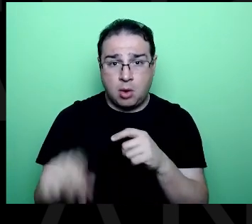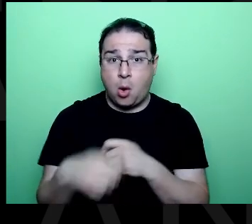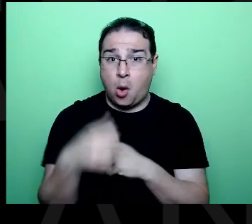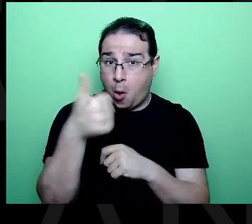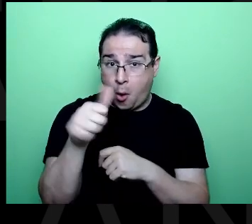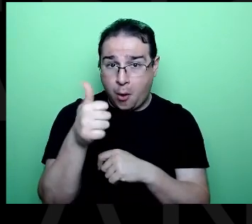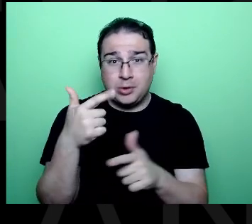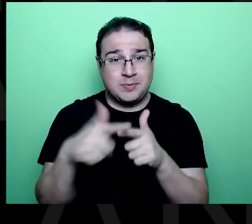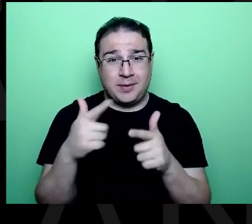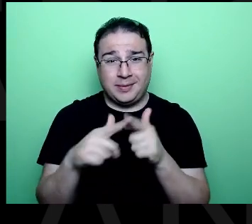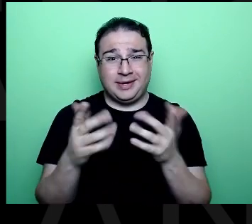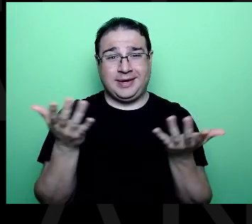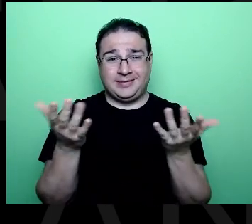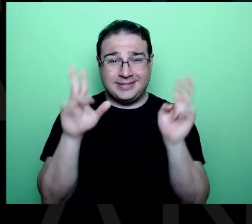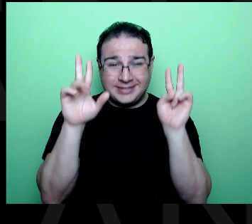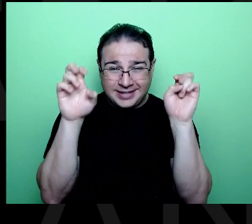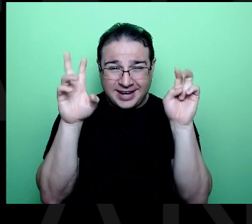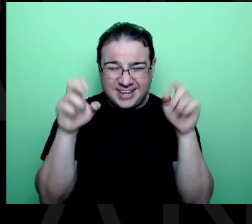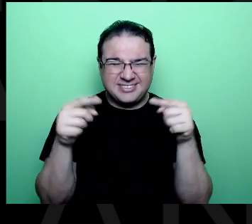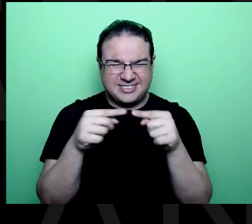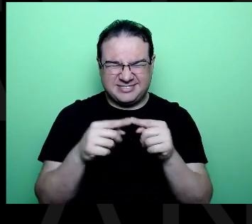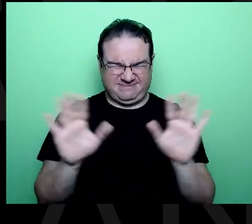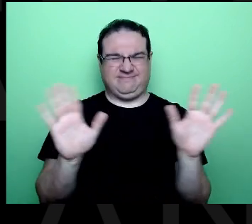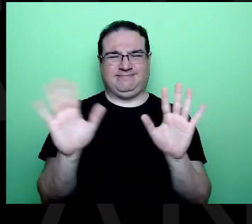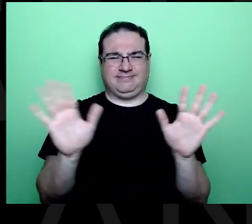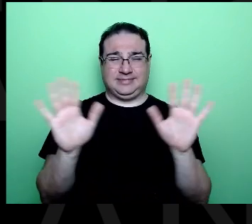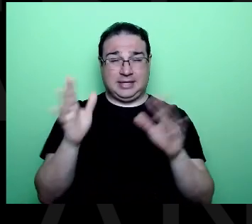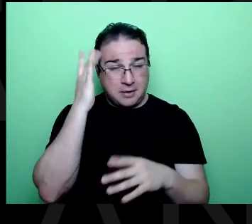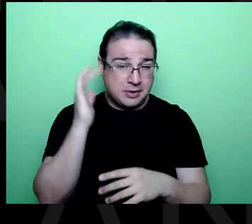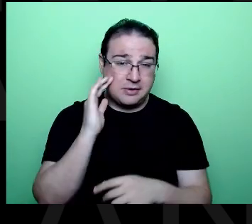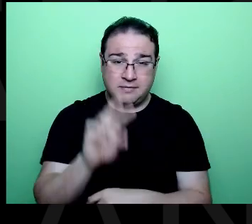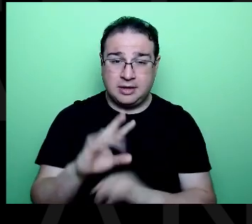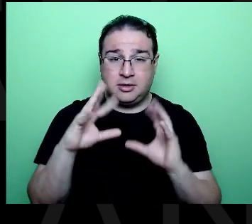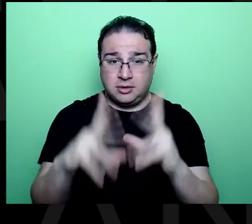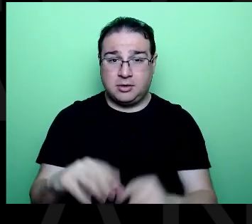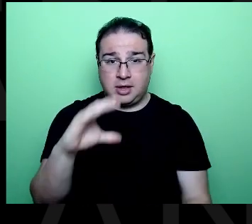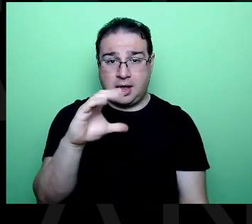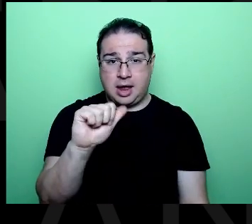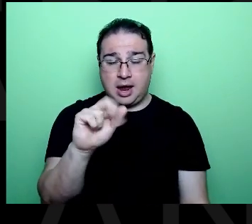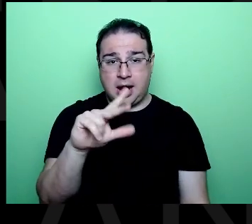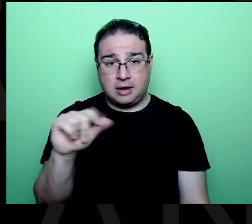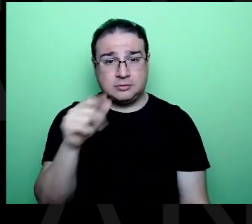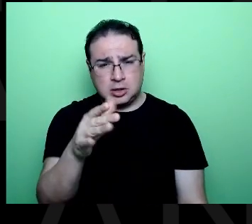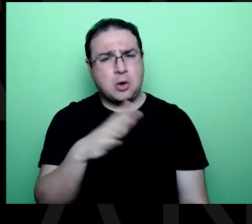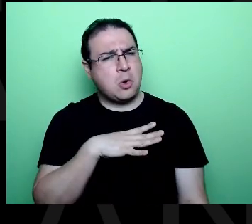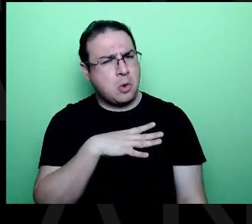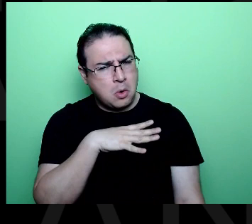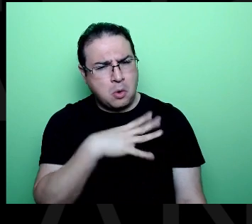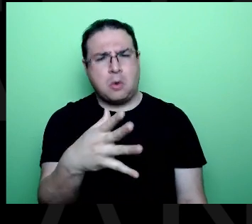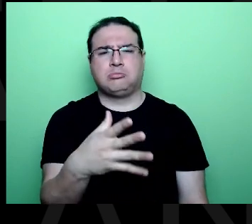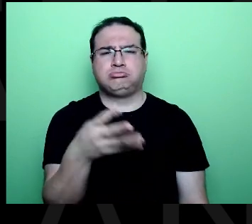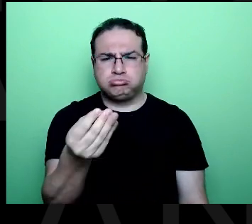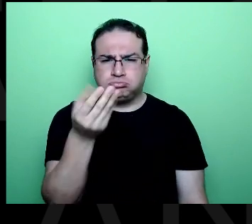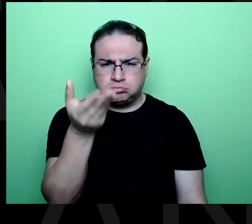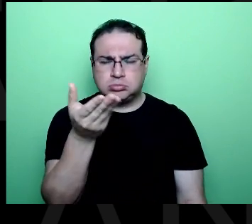arrumar mais um problema, entre aspas, né? Então, eu acho que olha, tanto a Carla quanto você, muita coragem